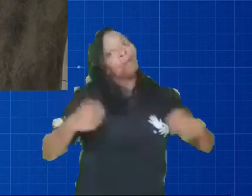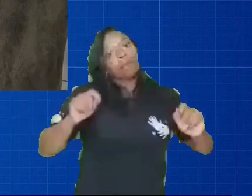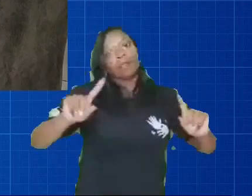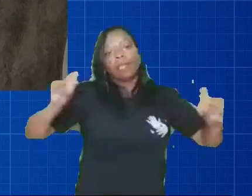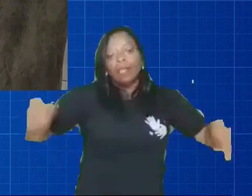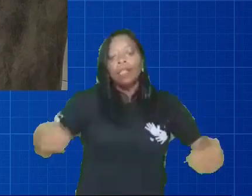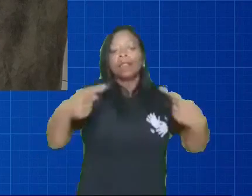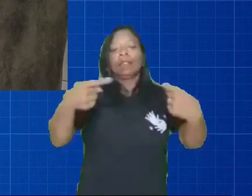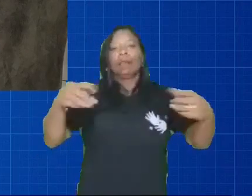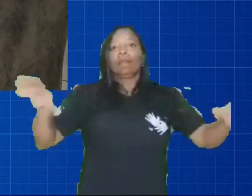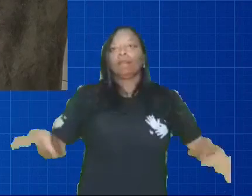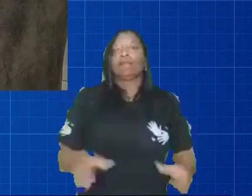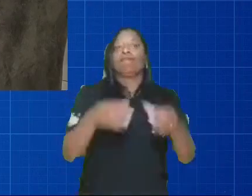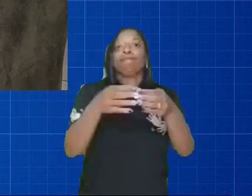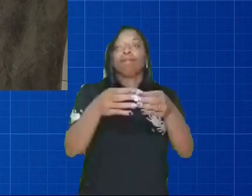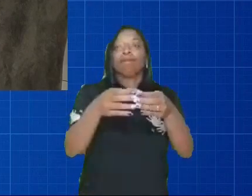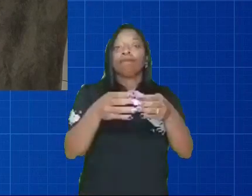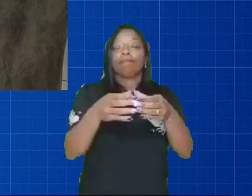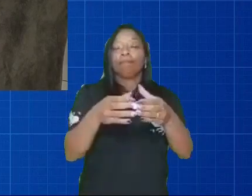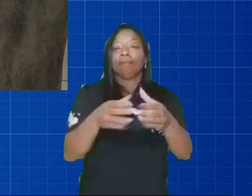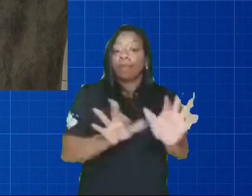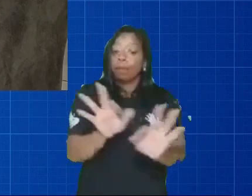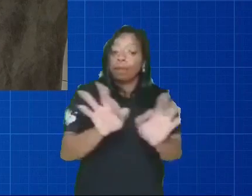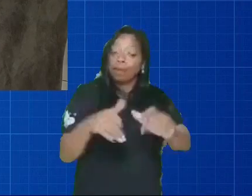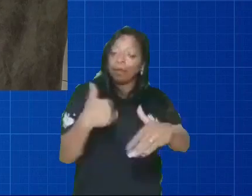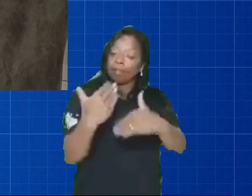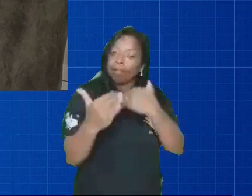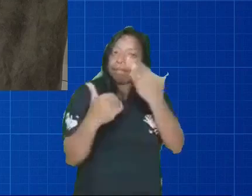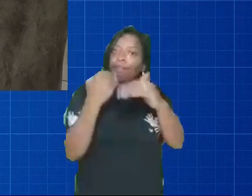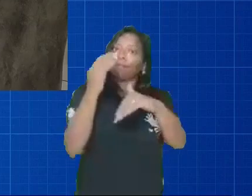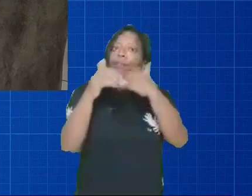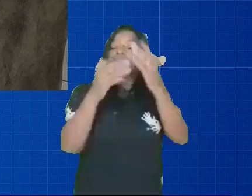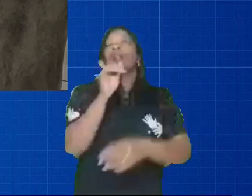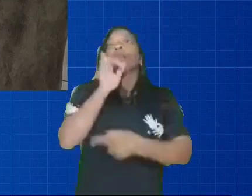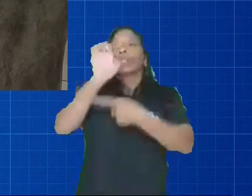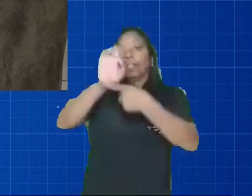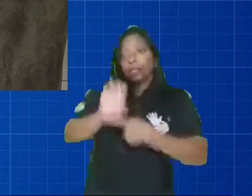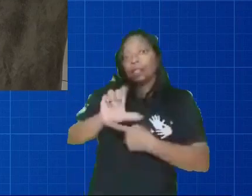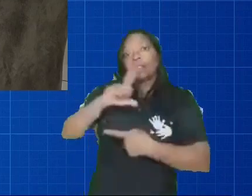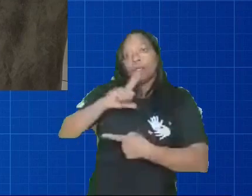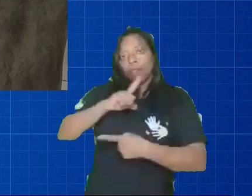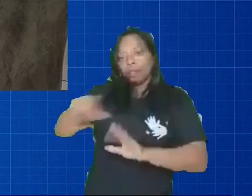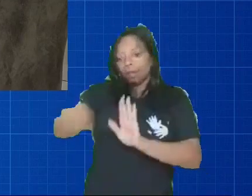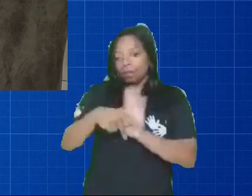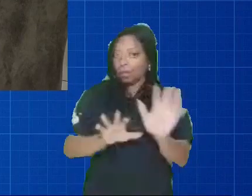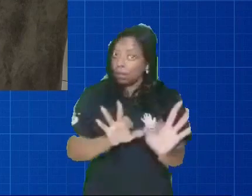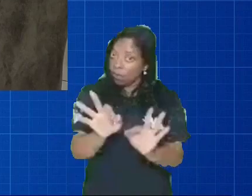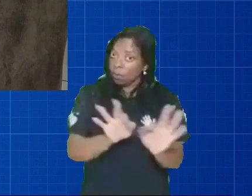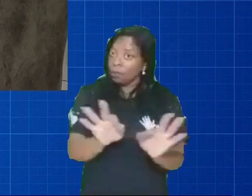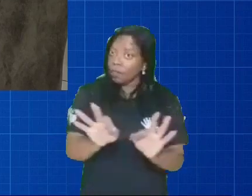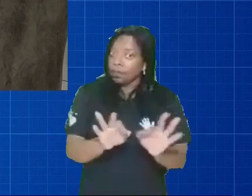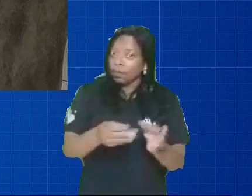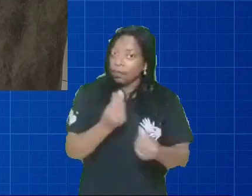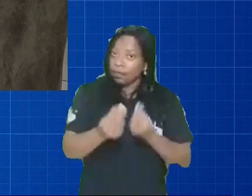o plano estadual elaborado e decretado desde o ano passado, de junho, né? E nesse momento a gente